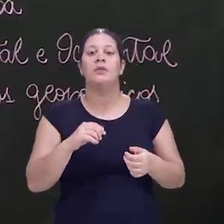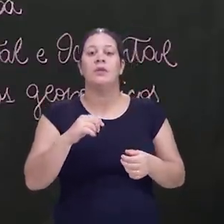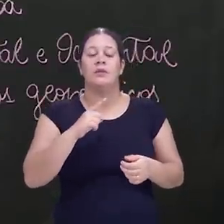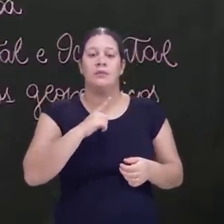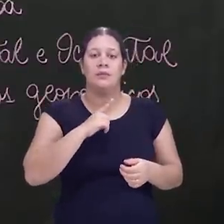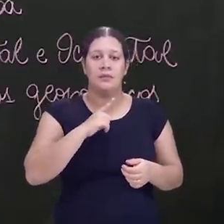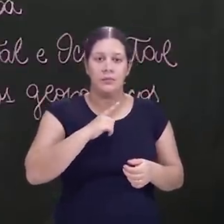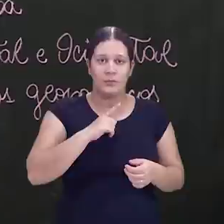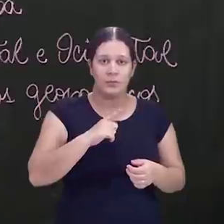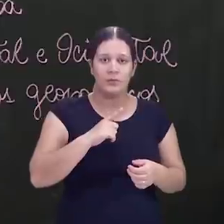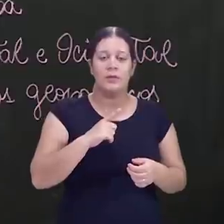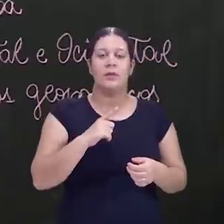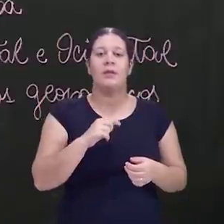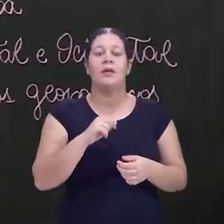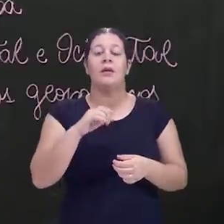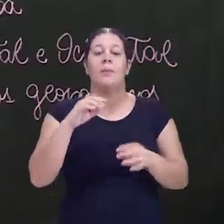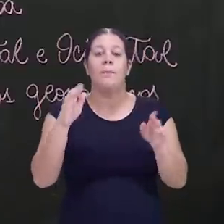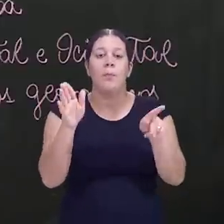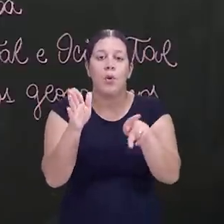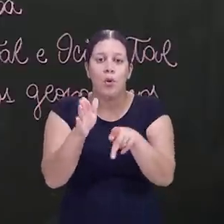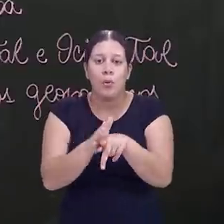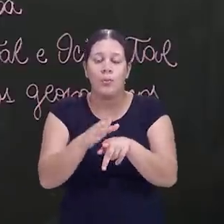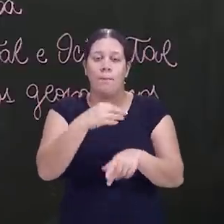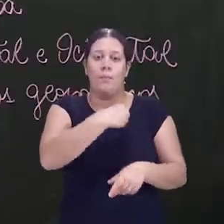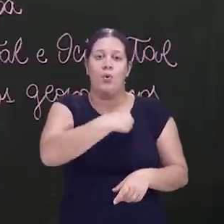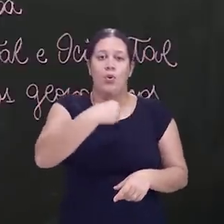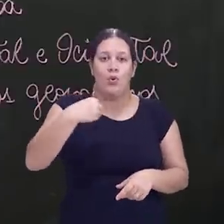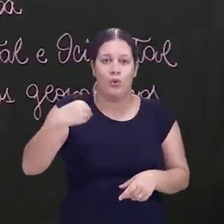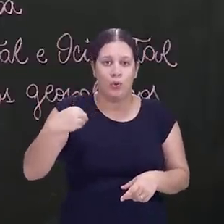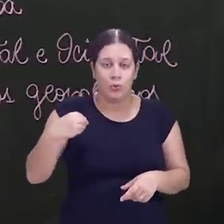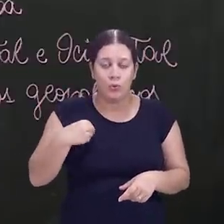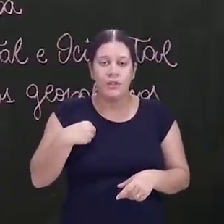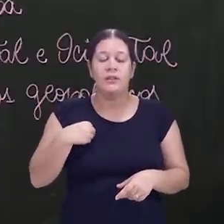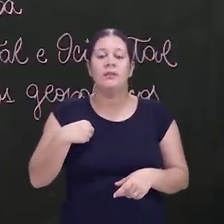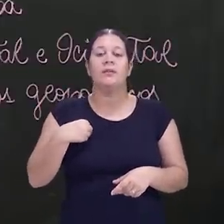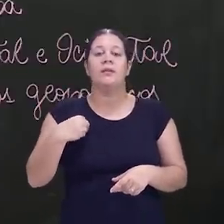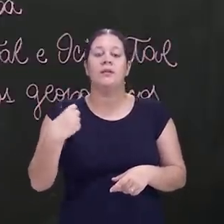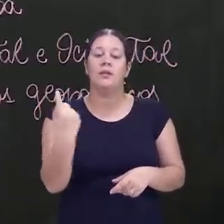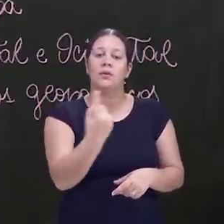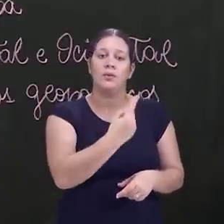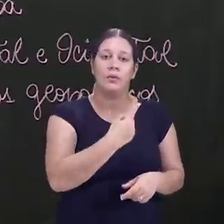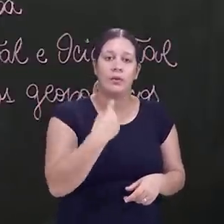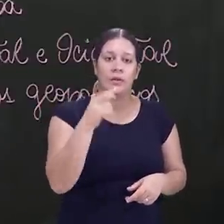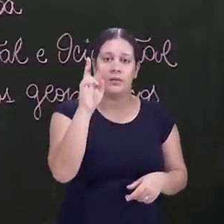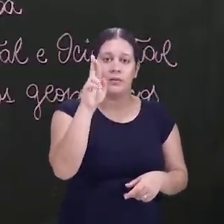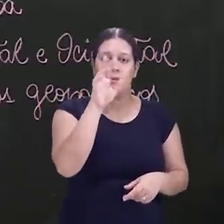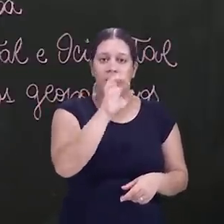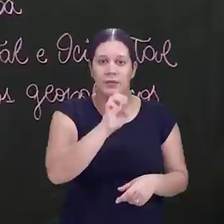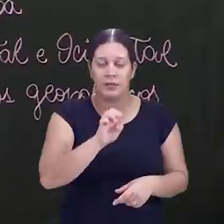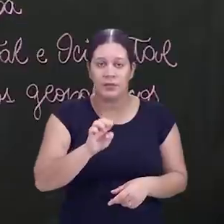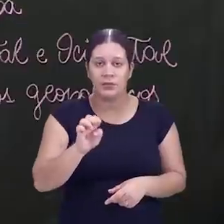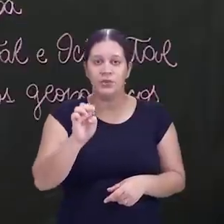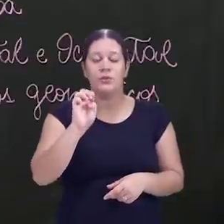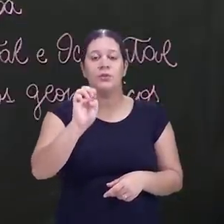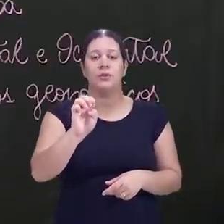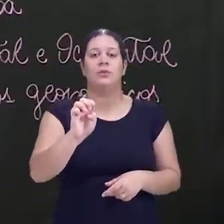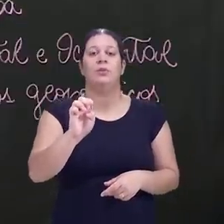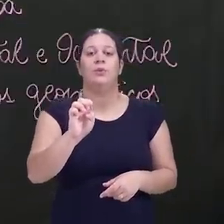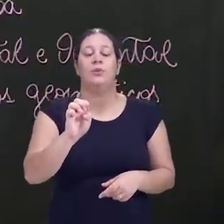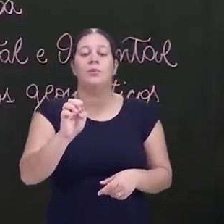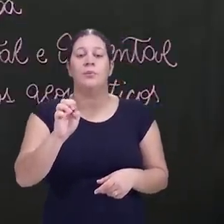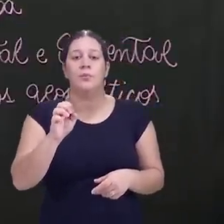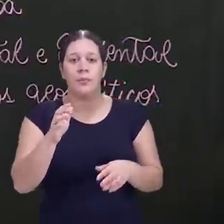Lituânia, Letônia, Estônia, a própria Polônia, Bulgária, temos aqui região da Sérvia,